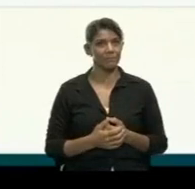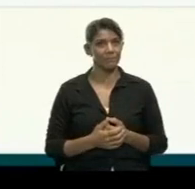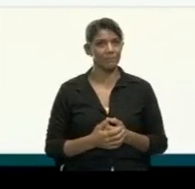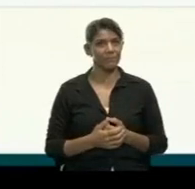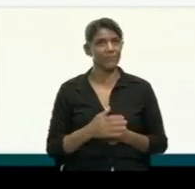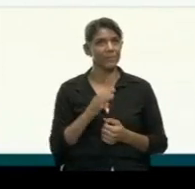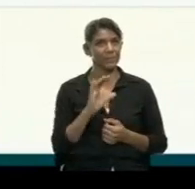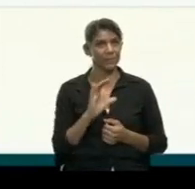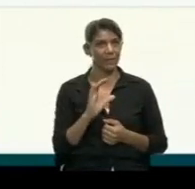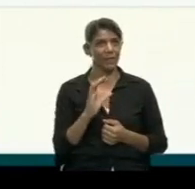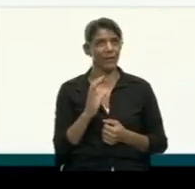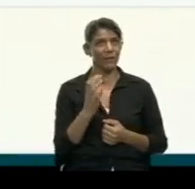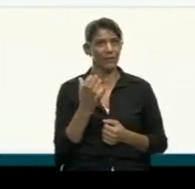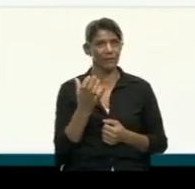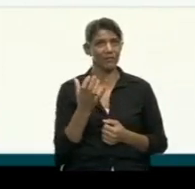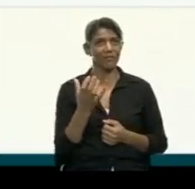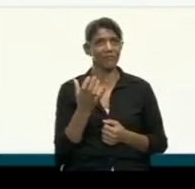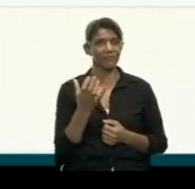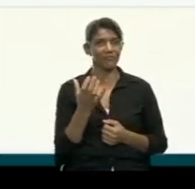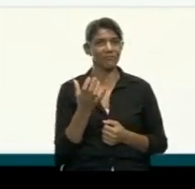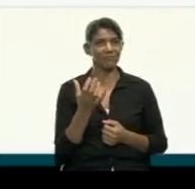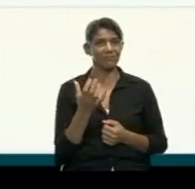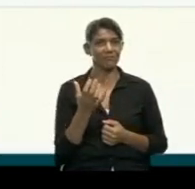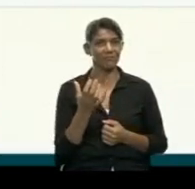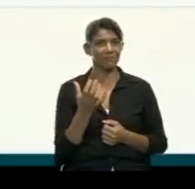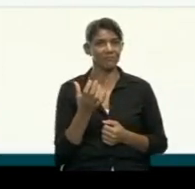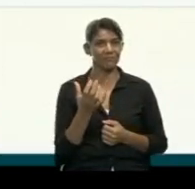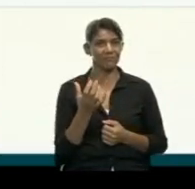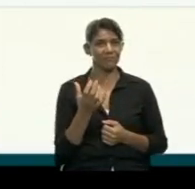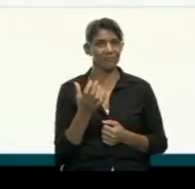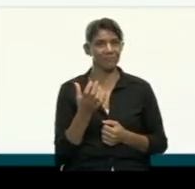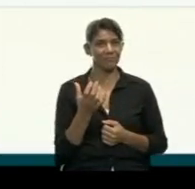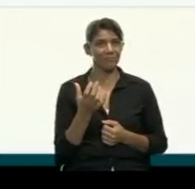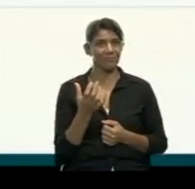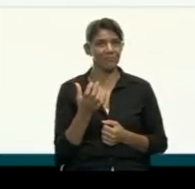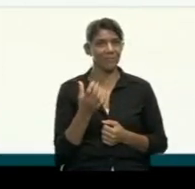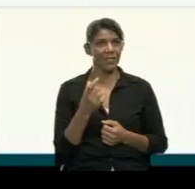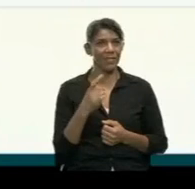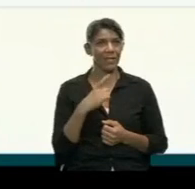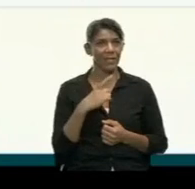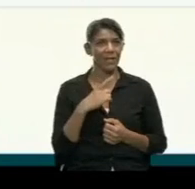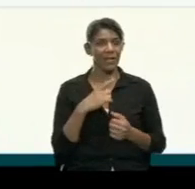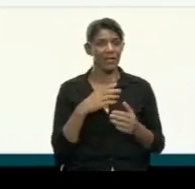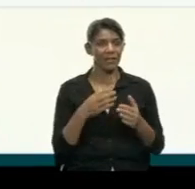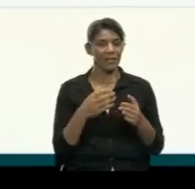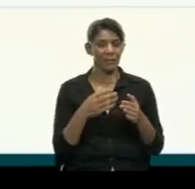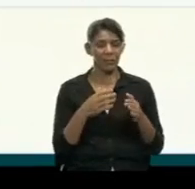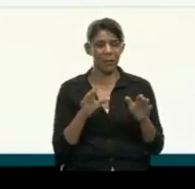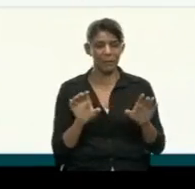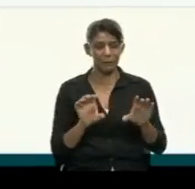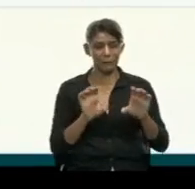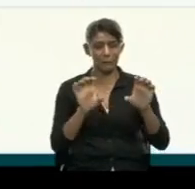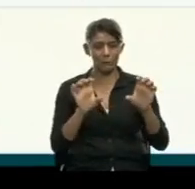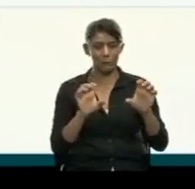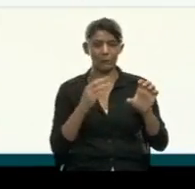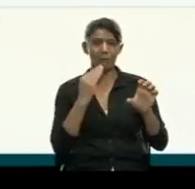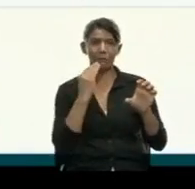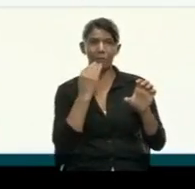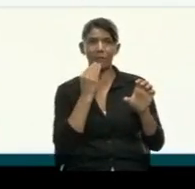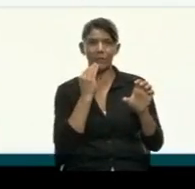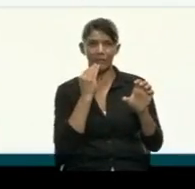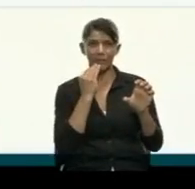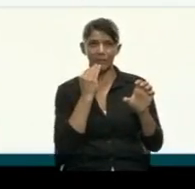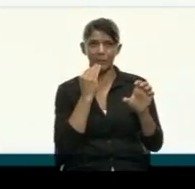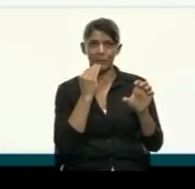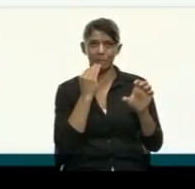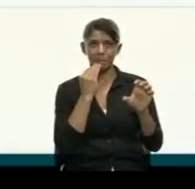Isso acontece, né? Então, a gente acaba tendo um desvio na estrutura. Outra coisa que